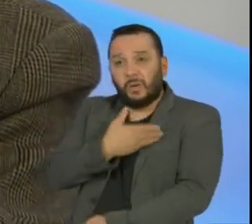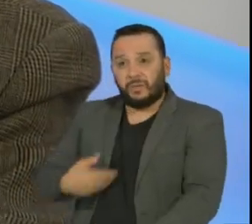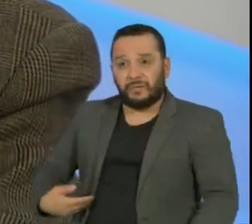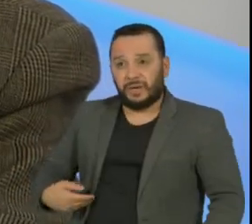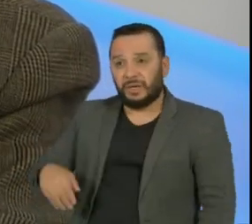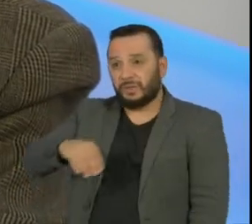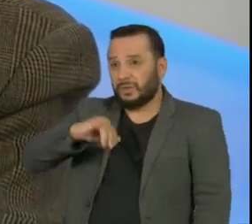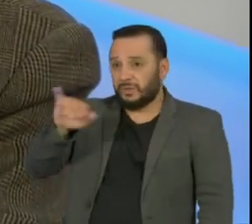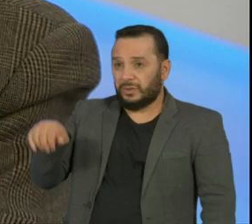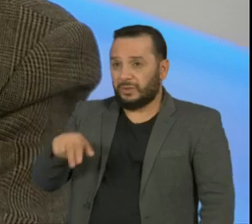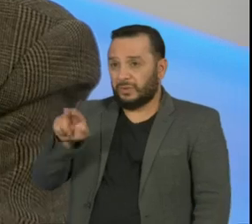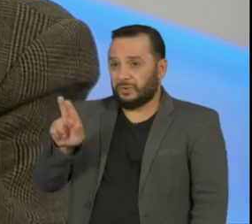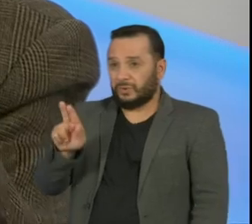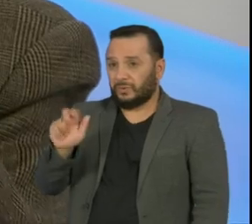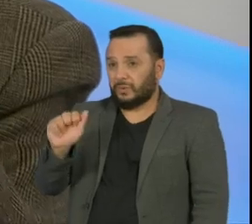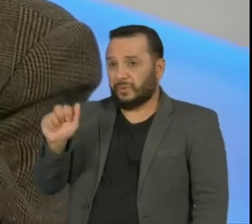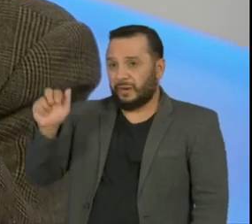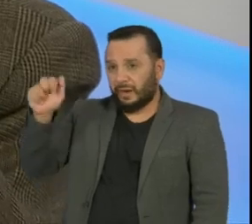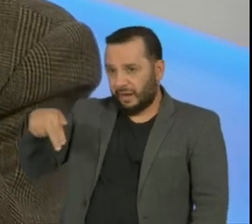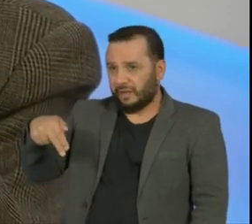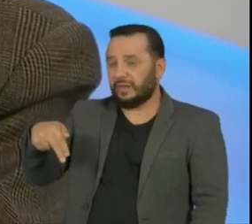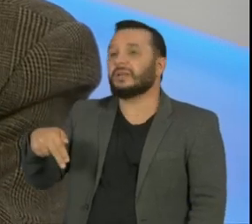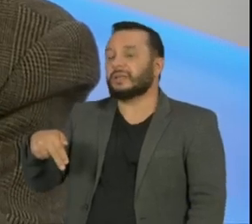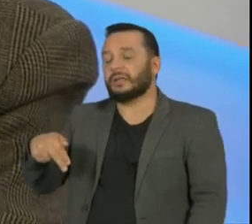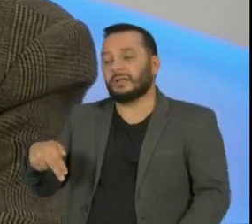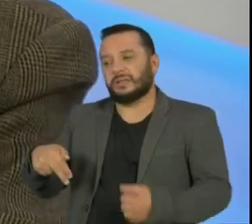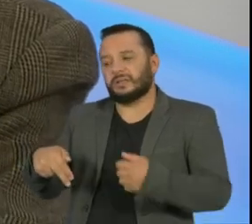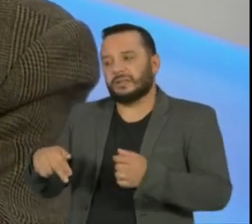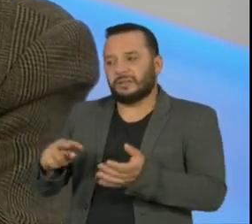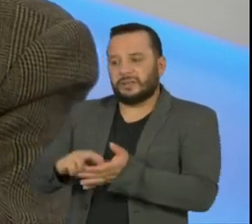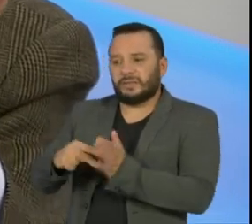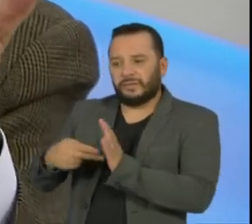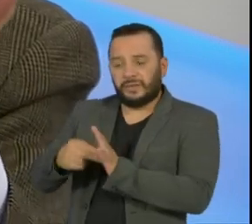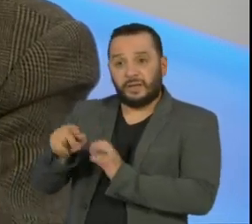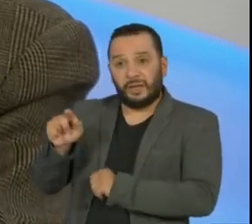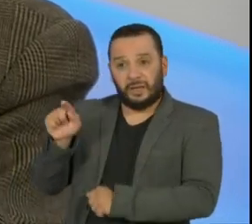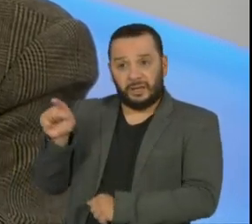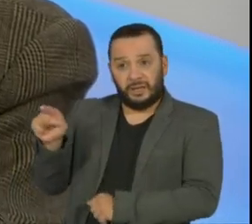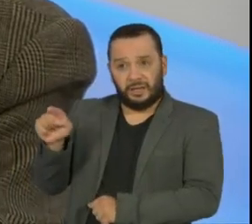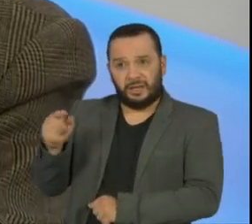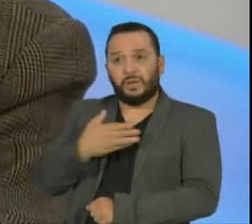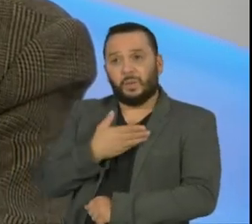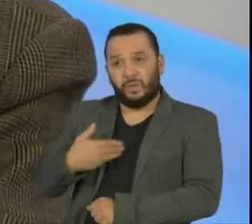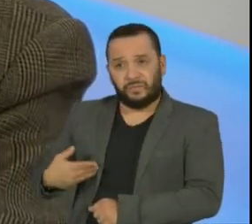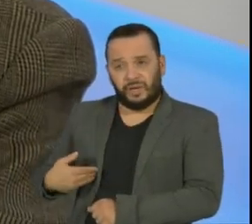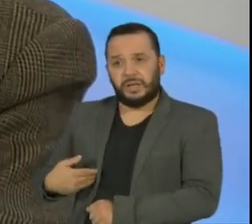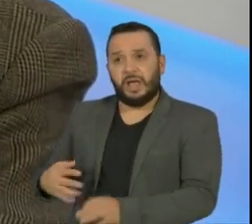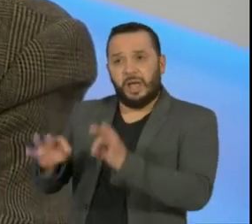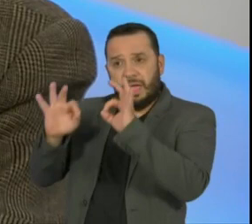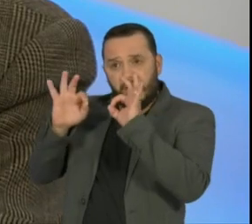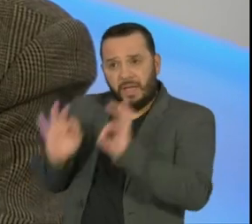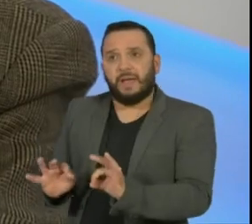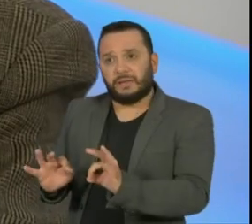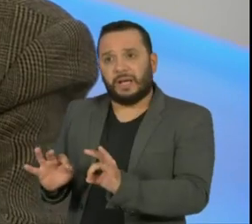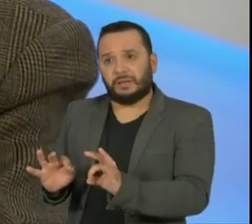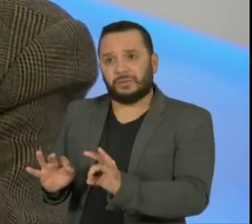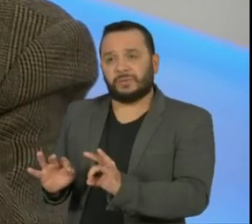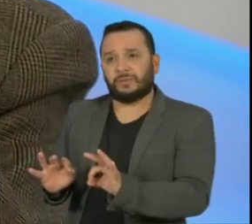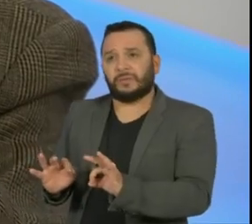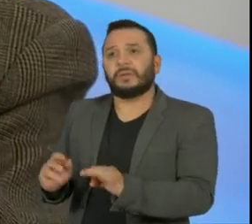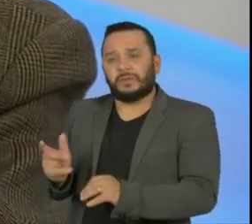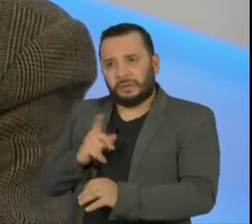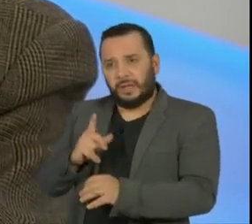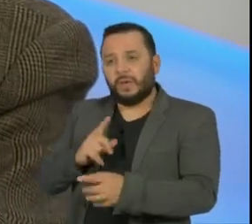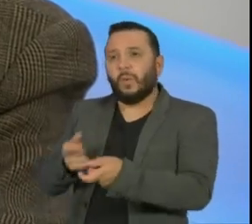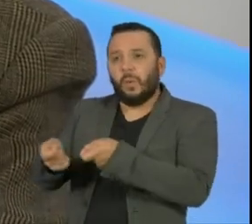pressupõe que o governo que eu estou reconhecendo seja o governo efetivo que tenha o